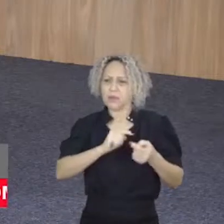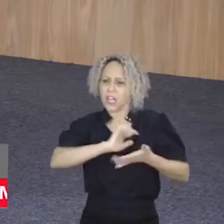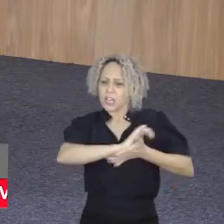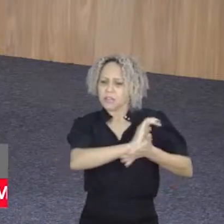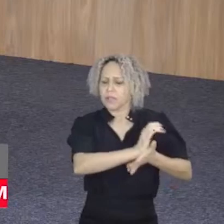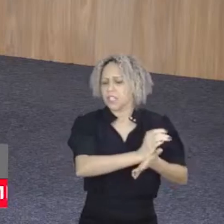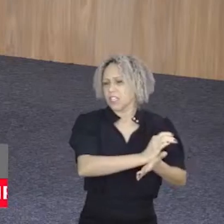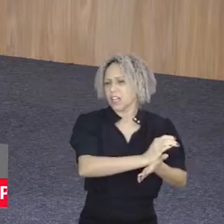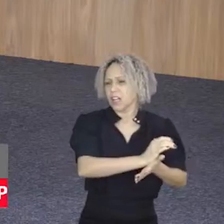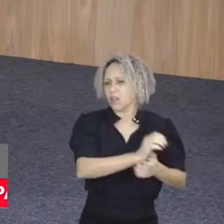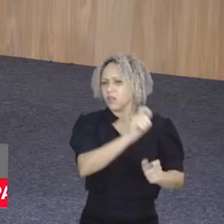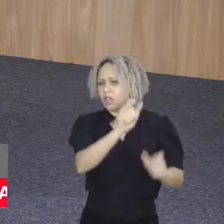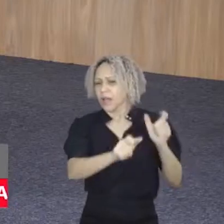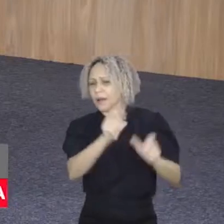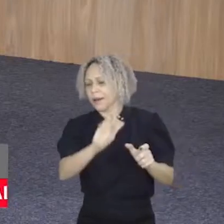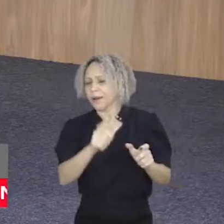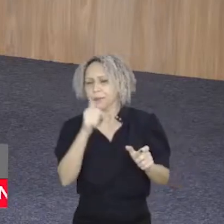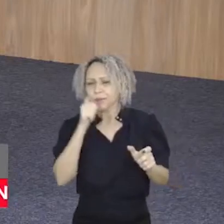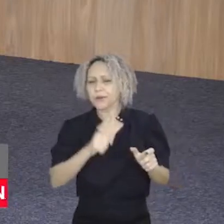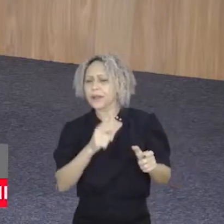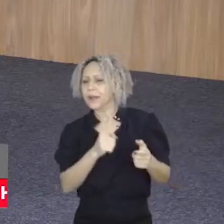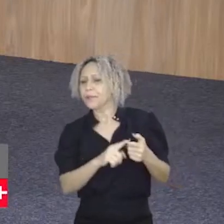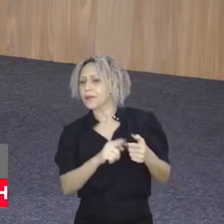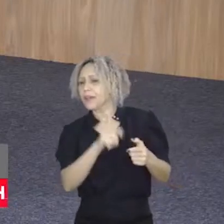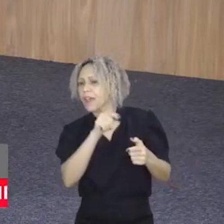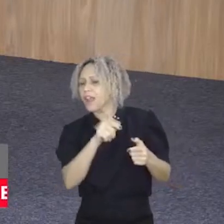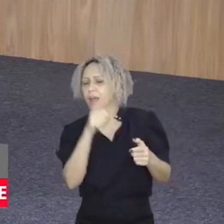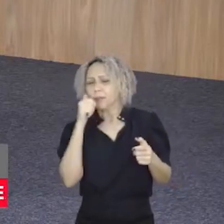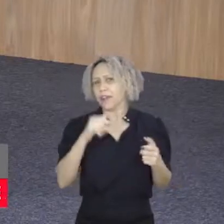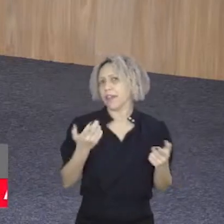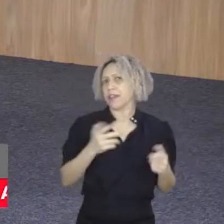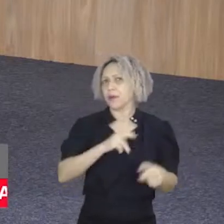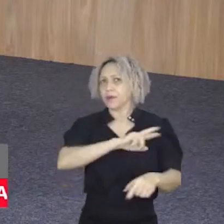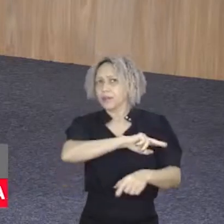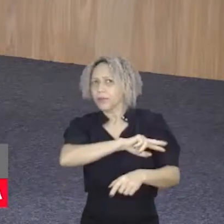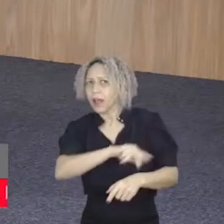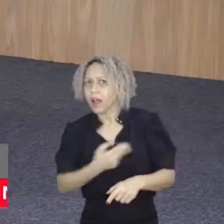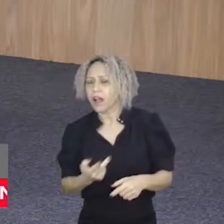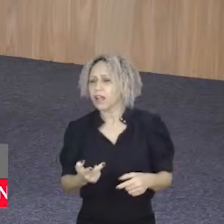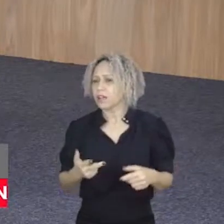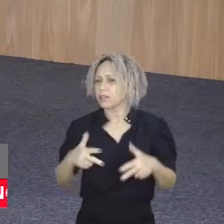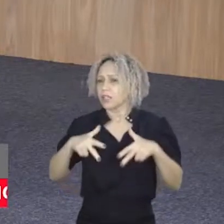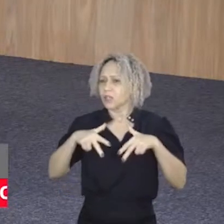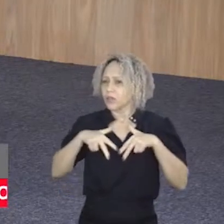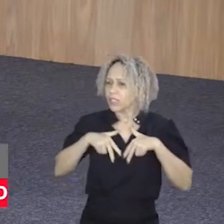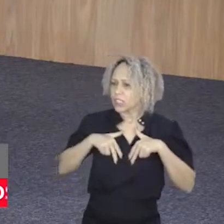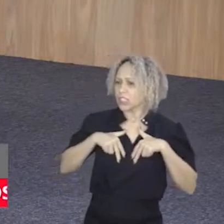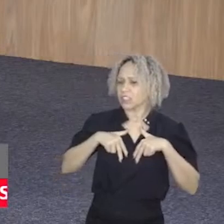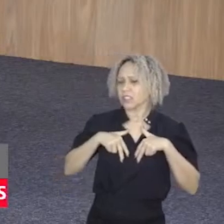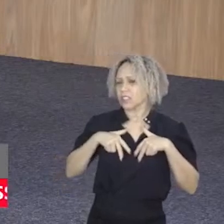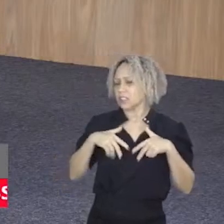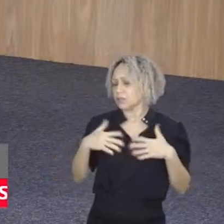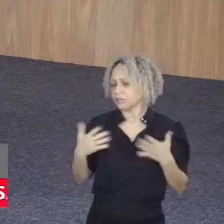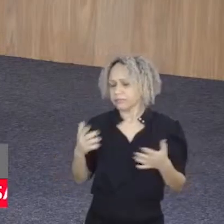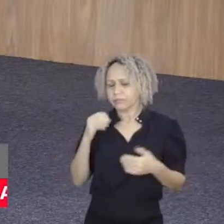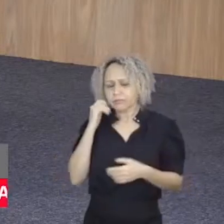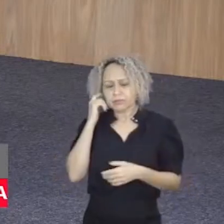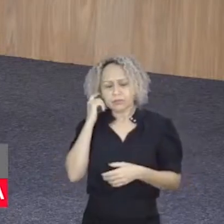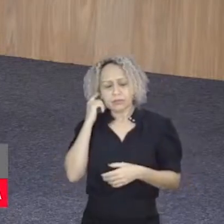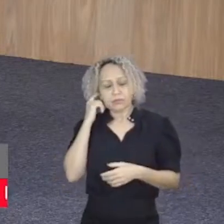etnia, E também a lei das eleições define que as eleições proporcionais, deve ser respeitada a proporção